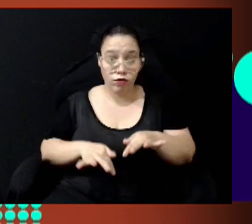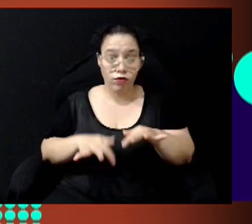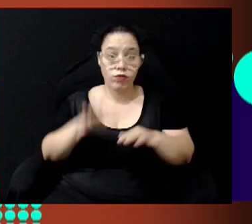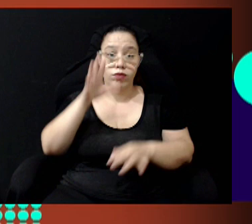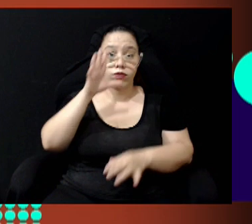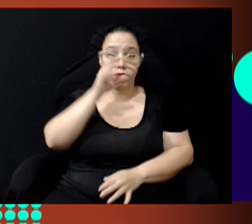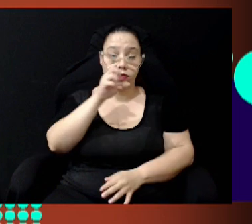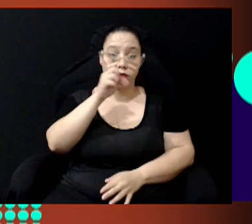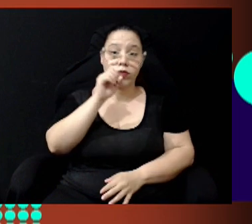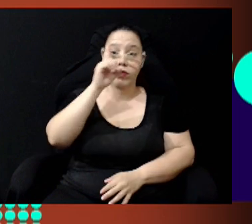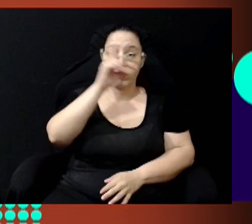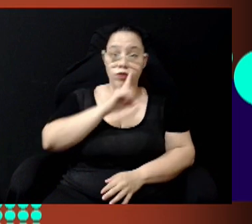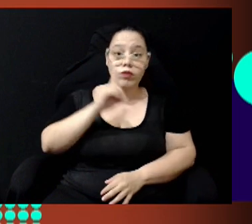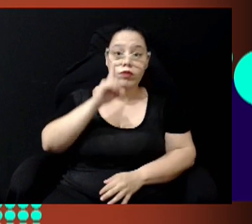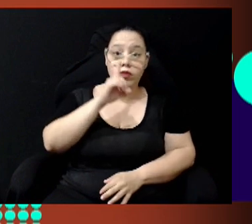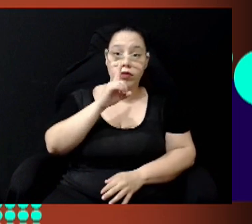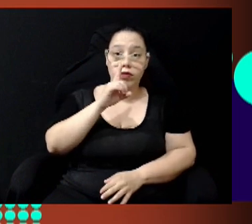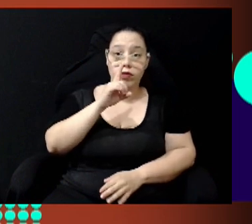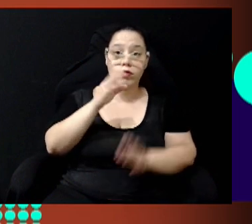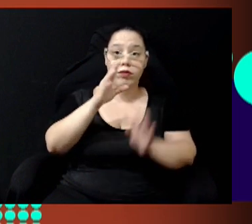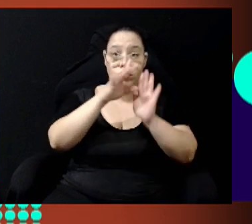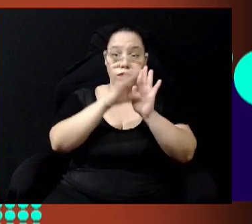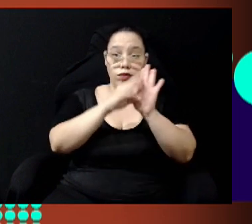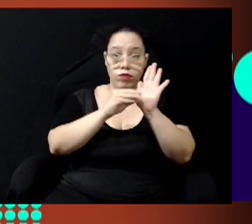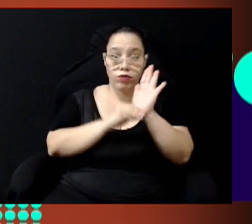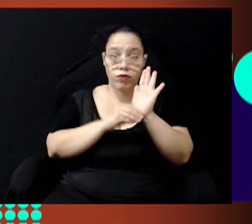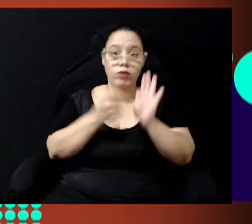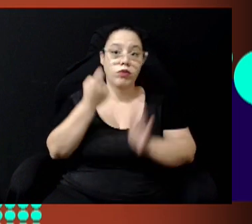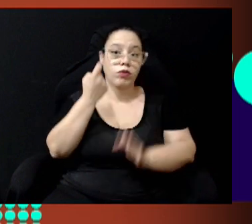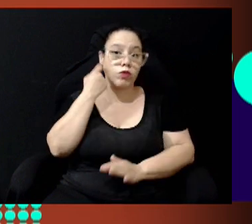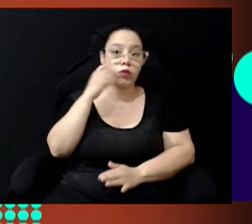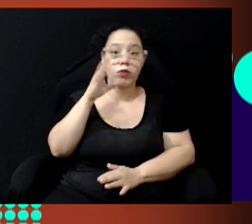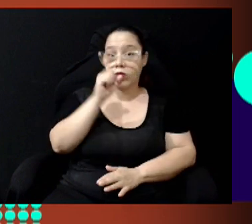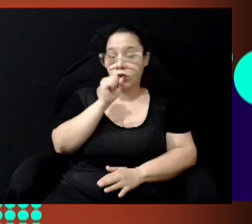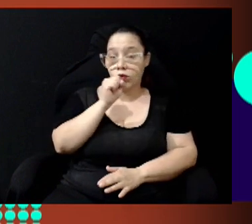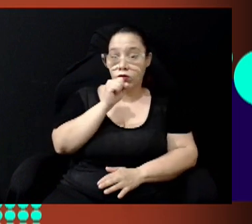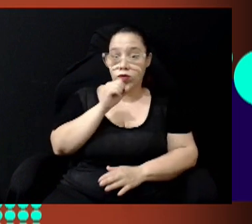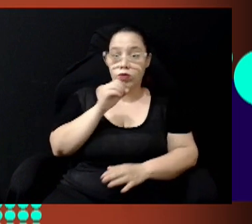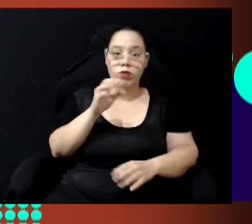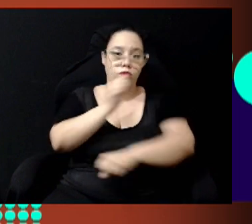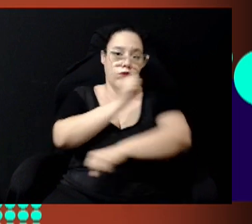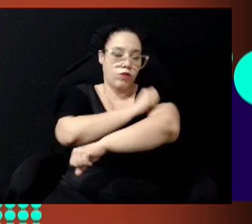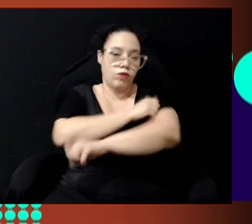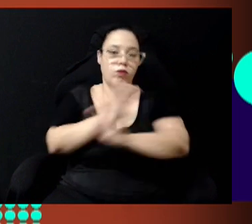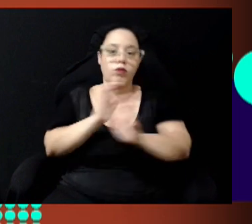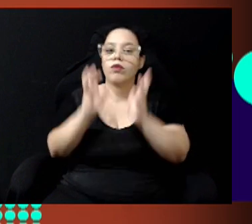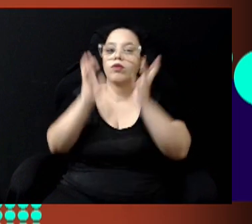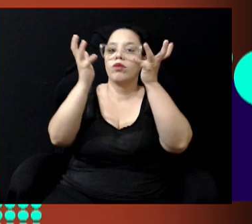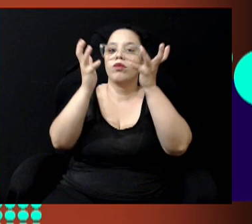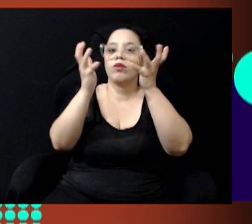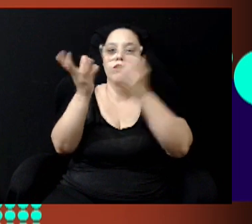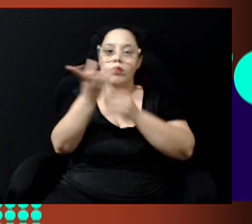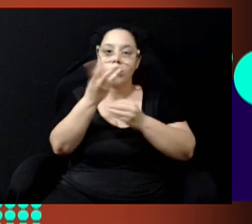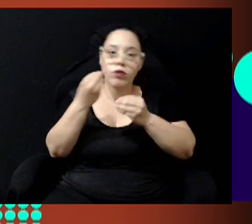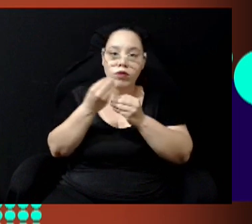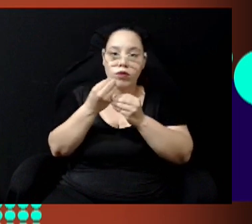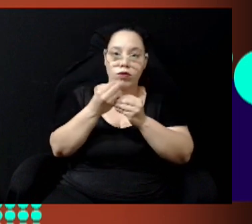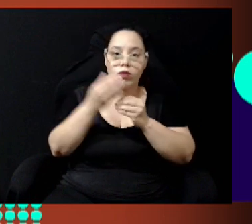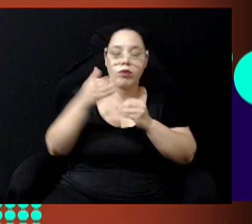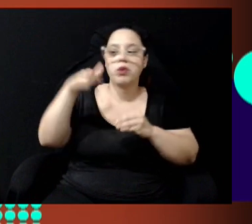A programação de sexta e sábado conta com aulas, shows, artes plásticas e muito